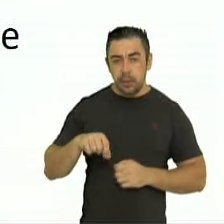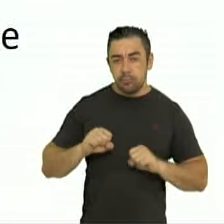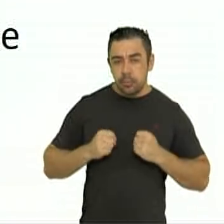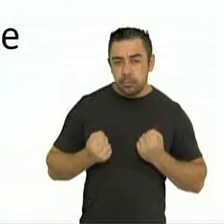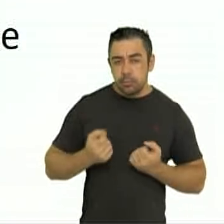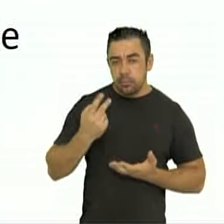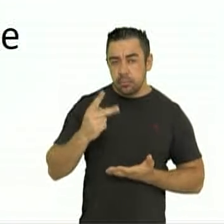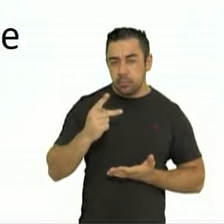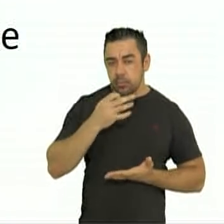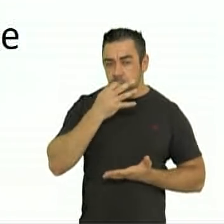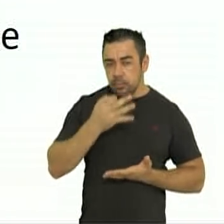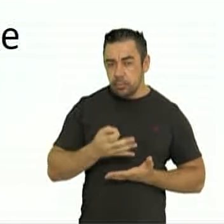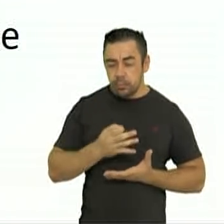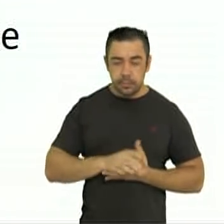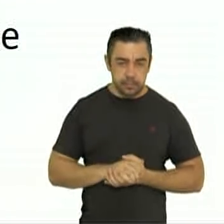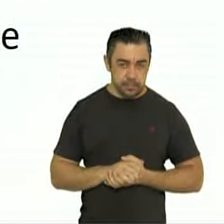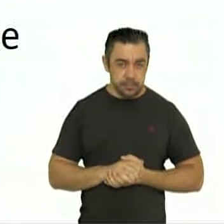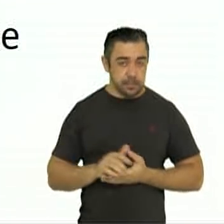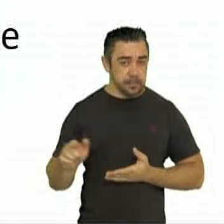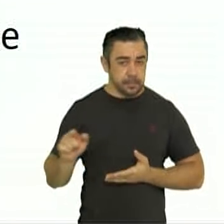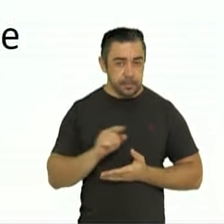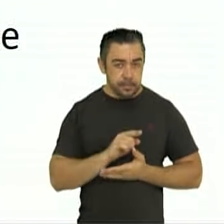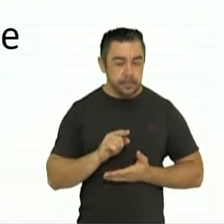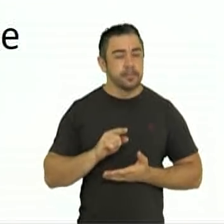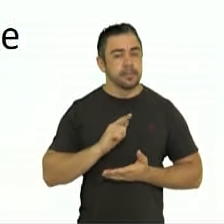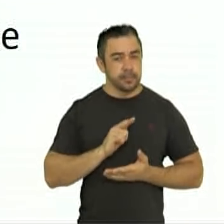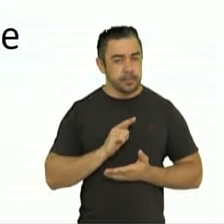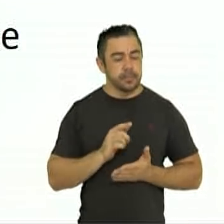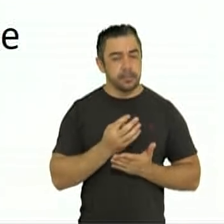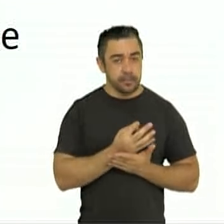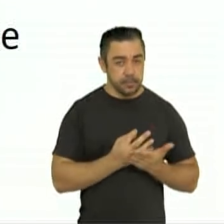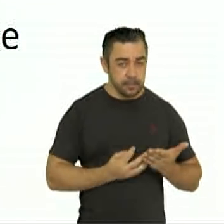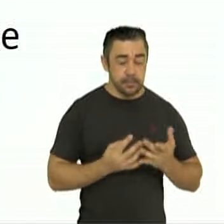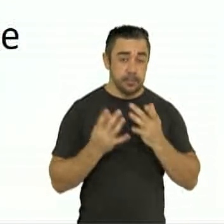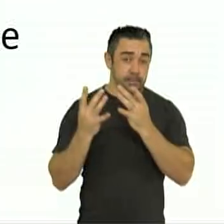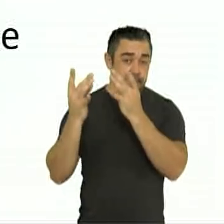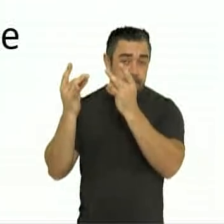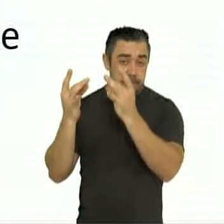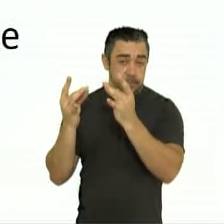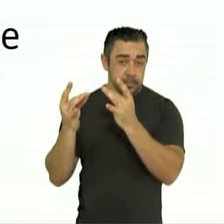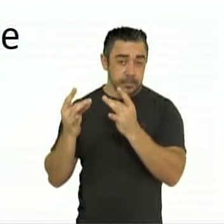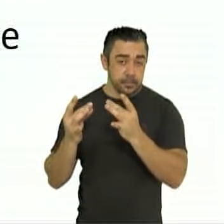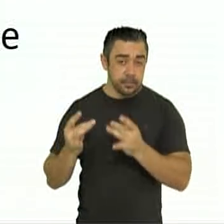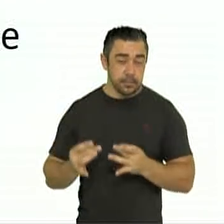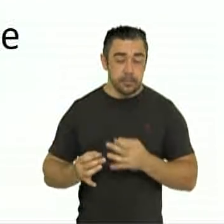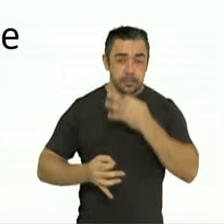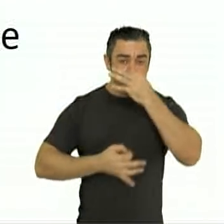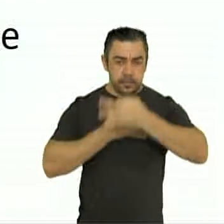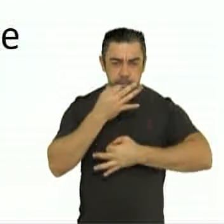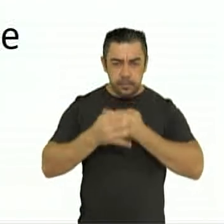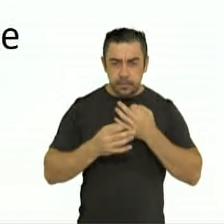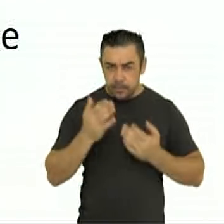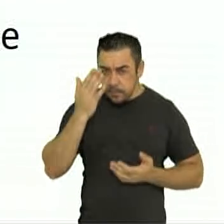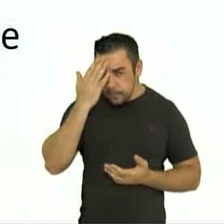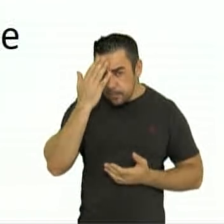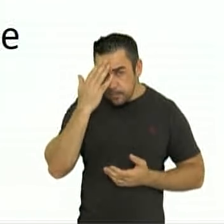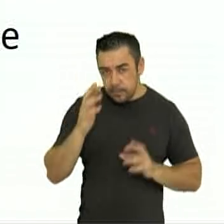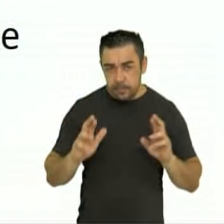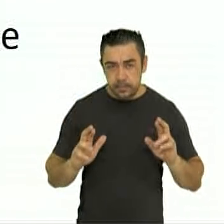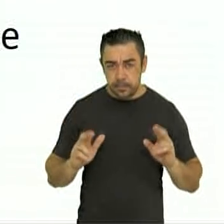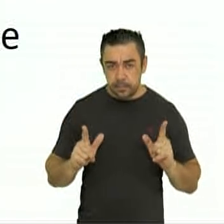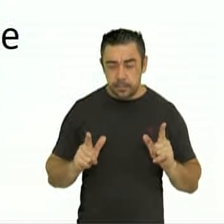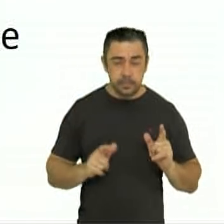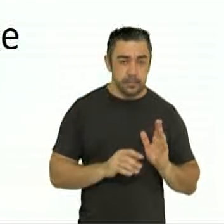de vista. Lembrando então que você fará um texto dissertativo argumentativo. Você se lembra da diferença do